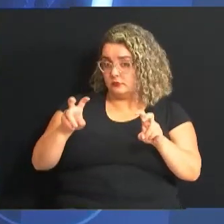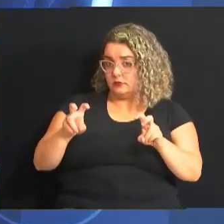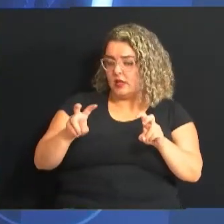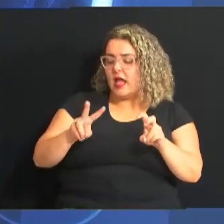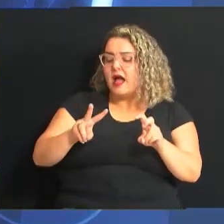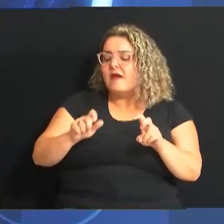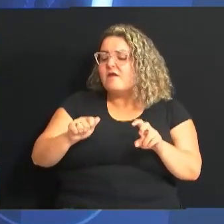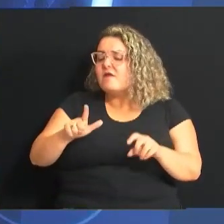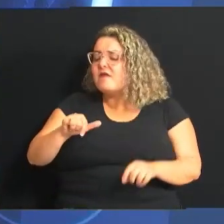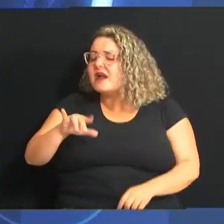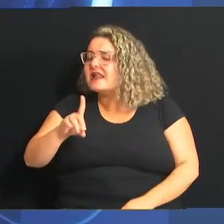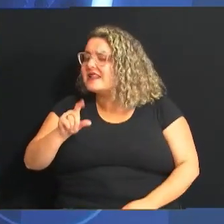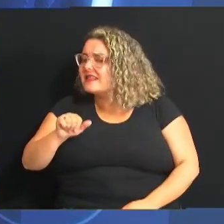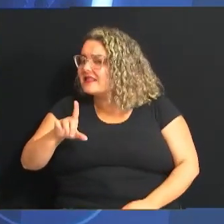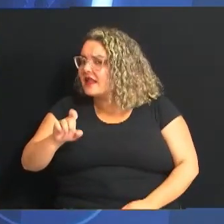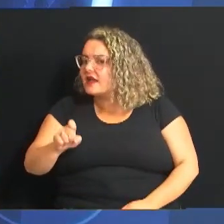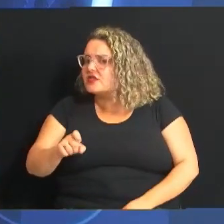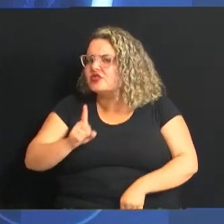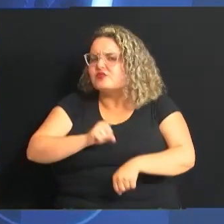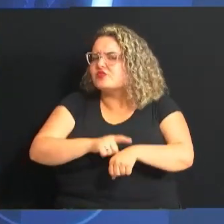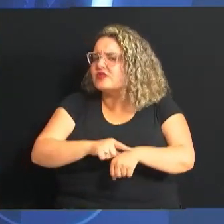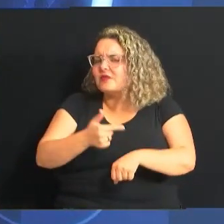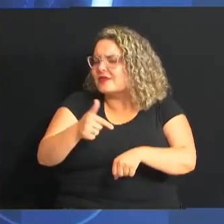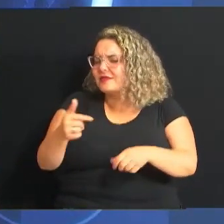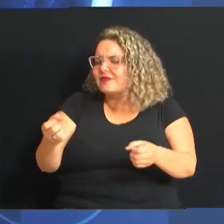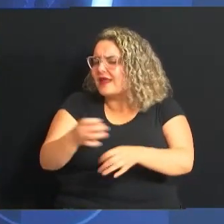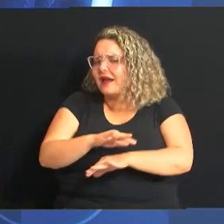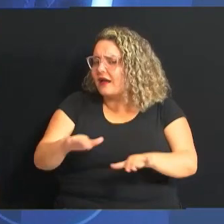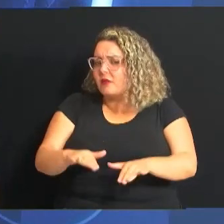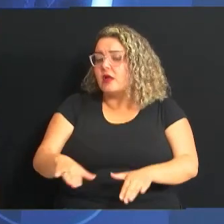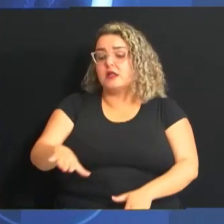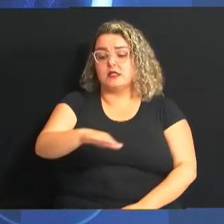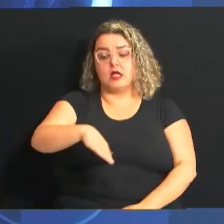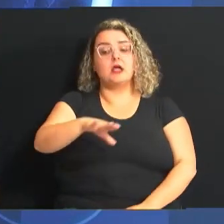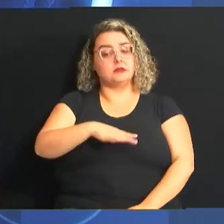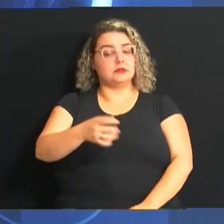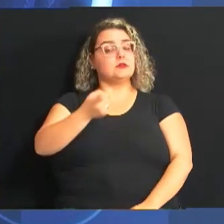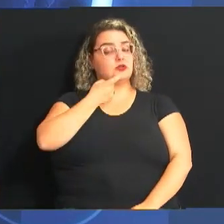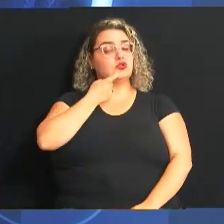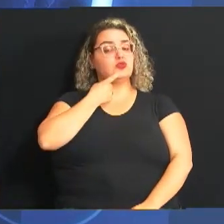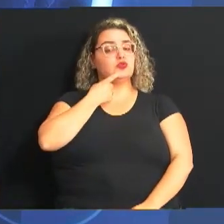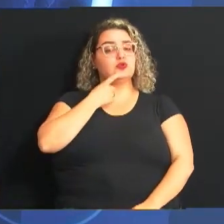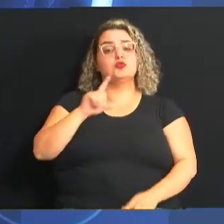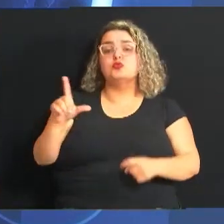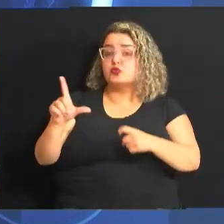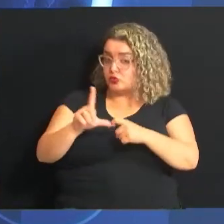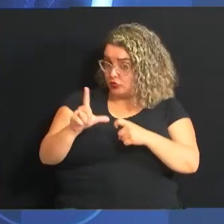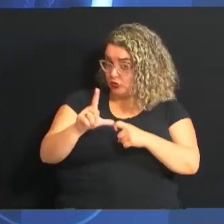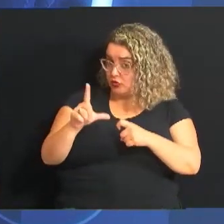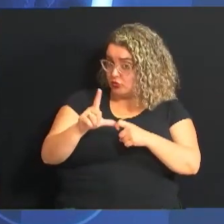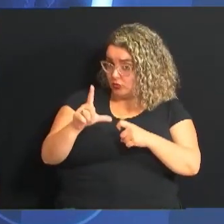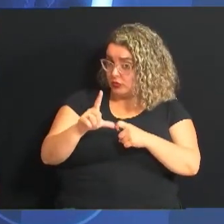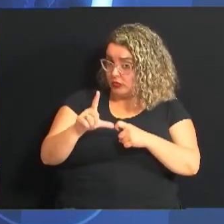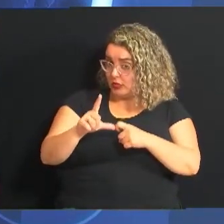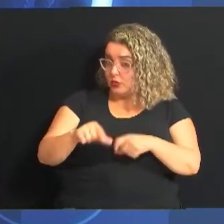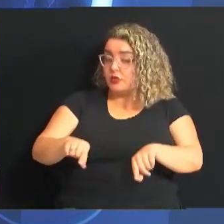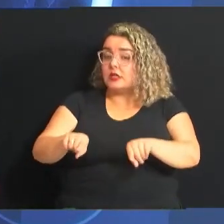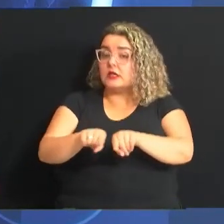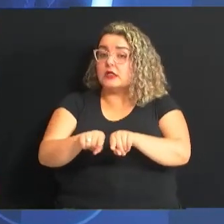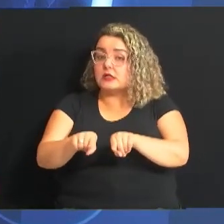por prazo indeterminado, no âmbito do município de Campinas, dos laudos médicos e dos